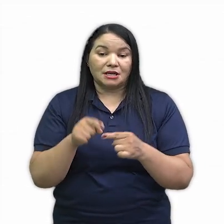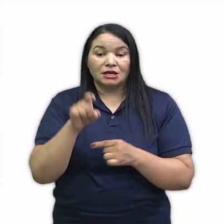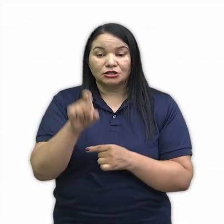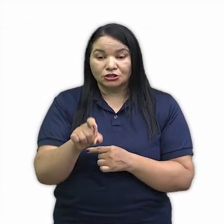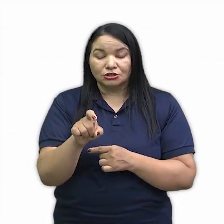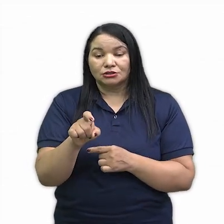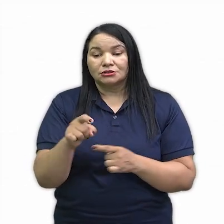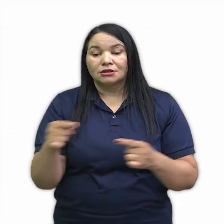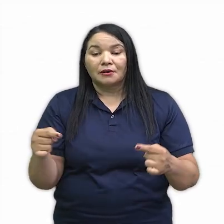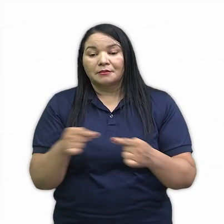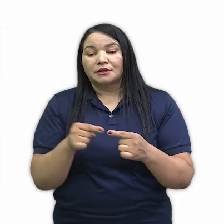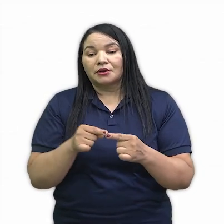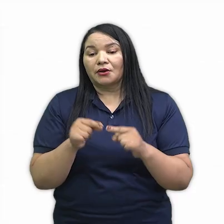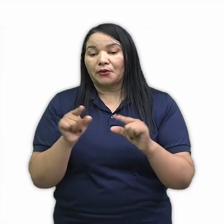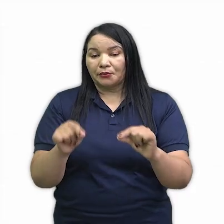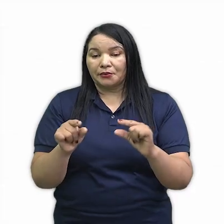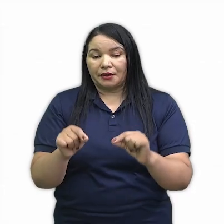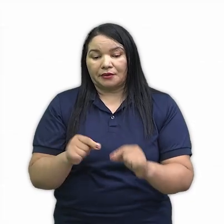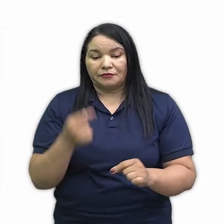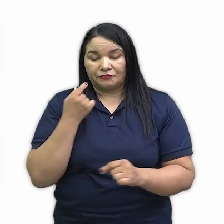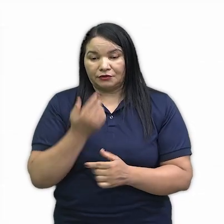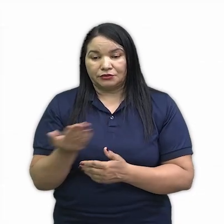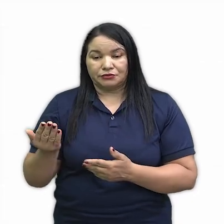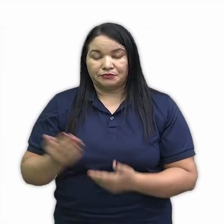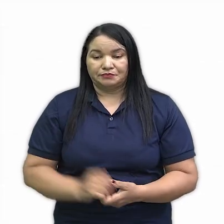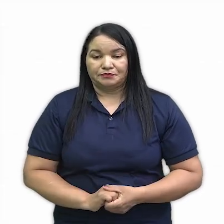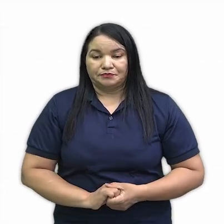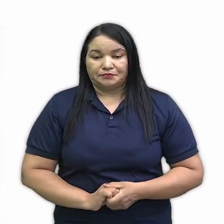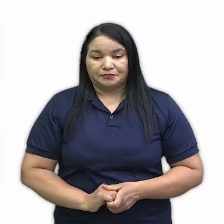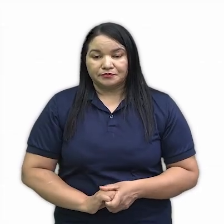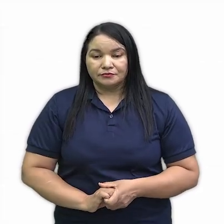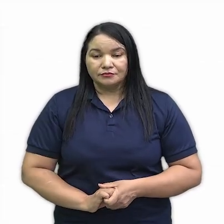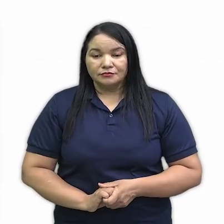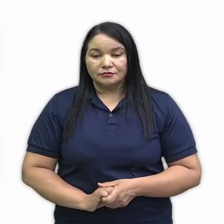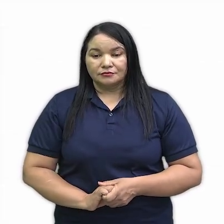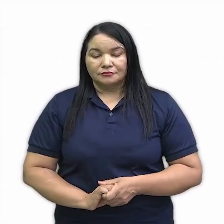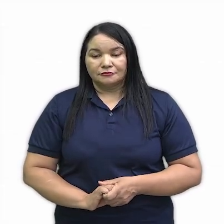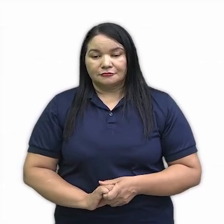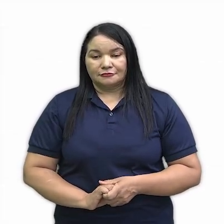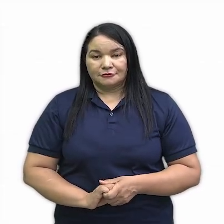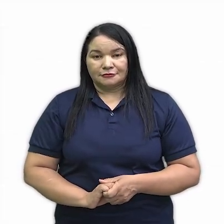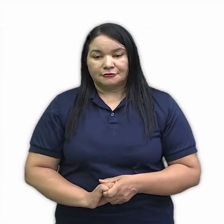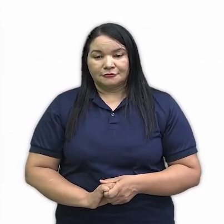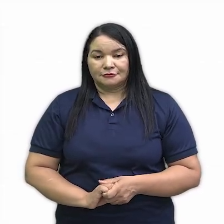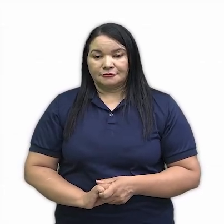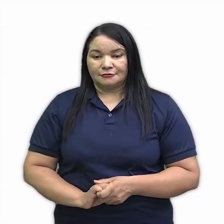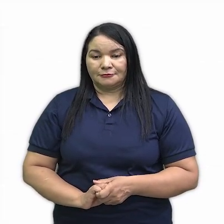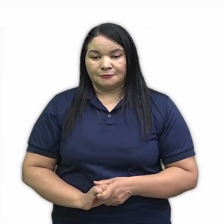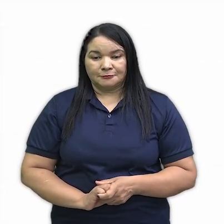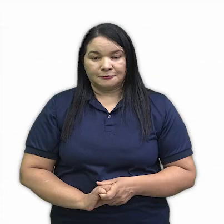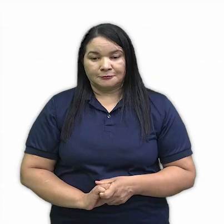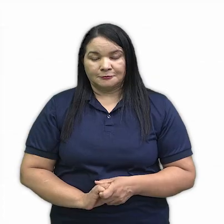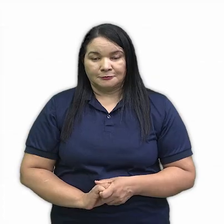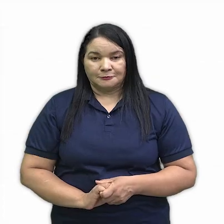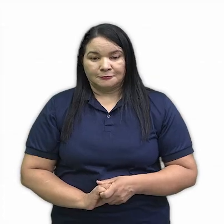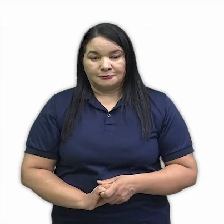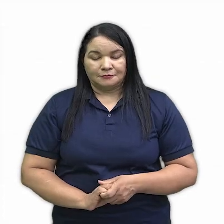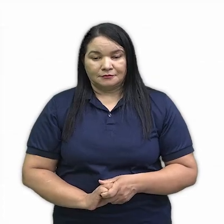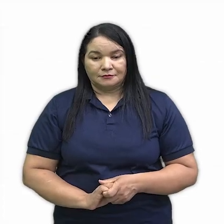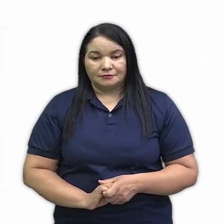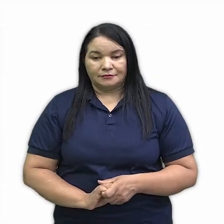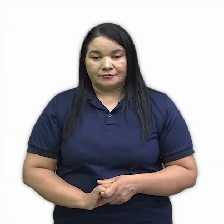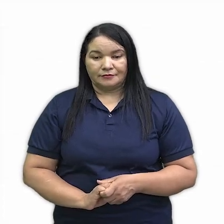central aqui, ó, o x dividido com o anterior a ele, ó, que é o